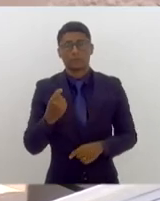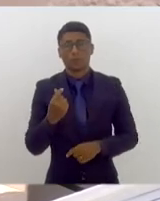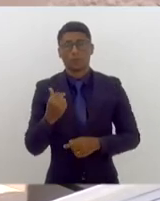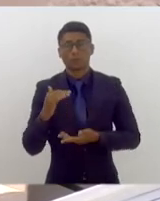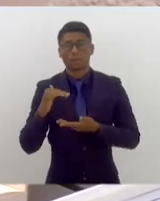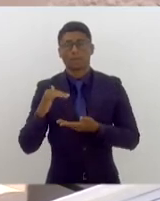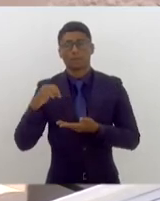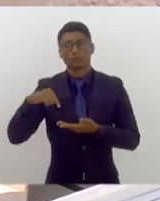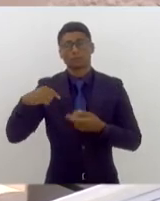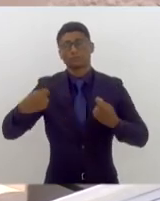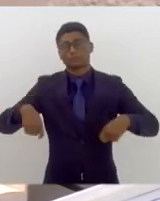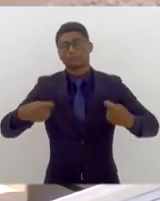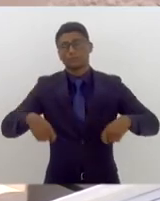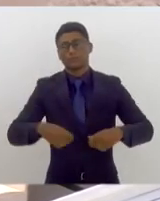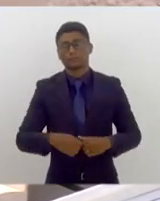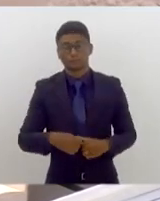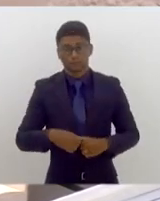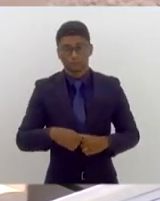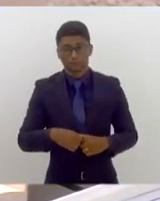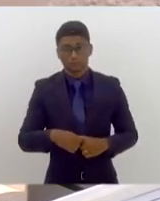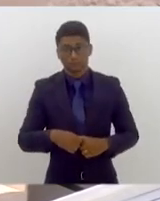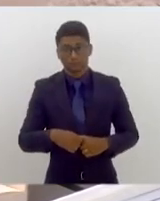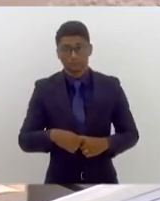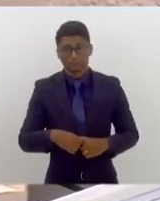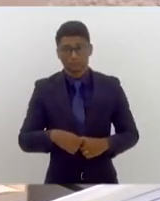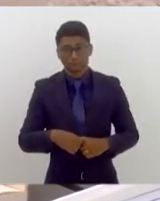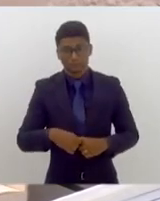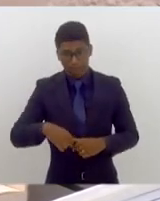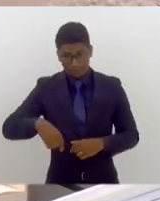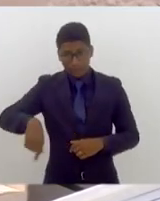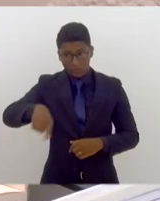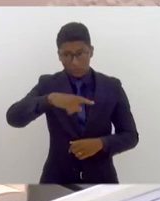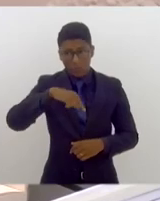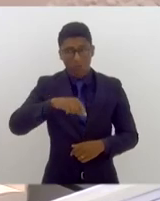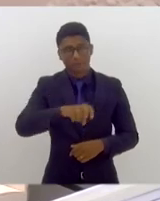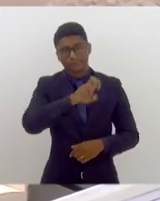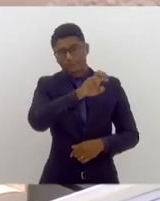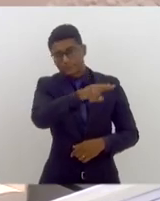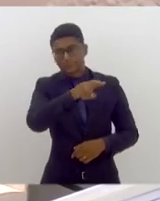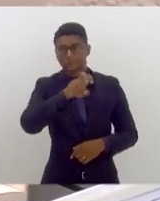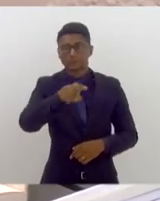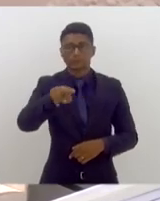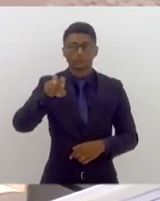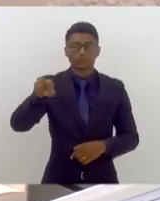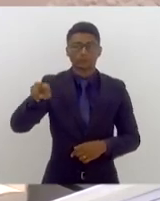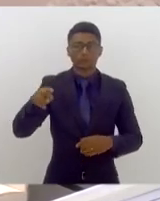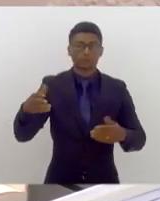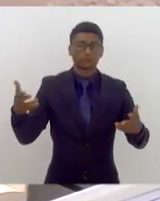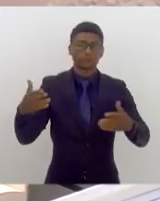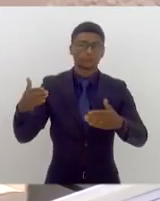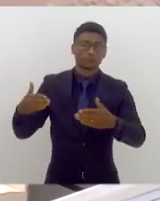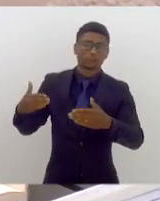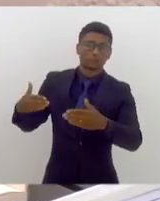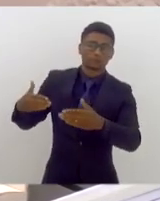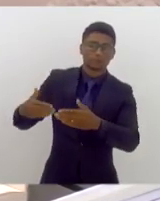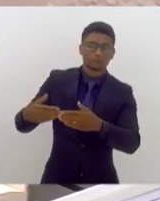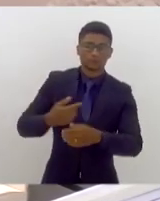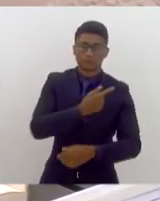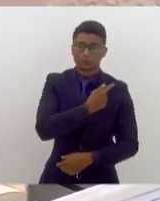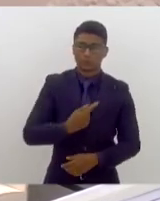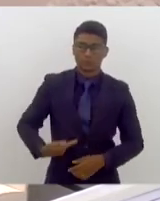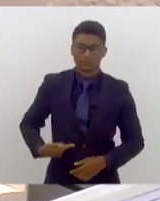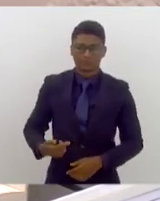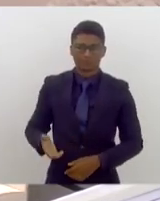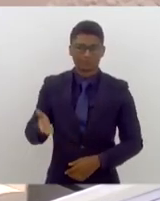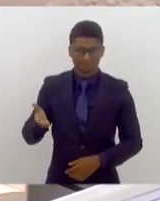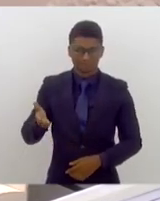né? Que ontem nós vimos, nós estamos observando, né, esse final catastrófico deste governo, que foi